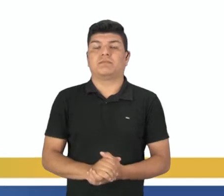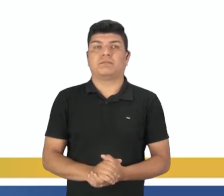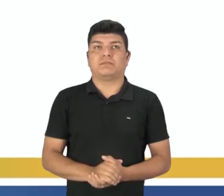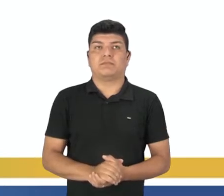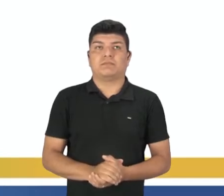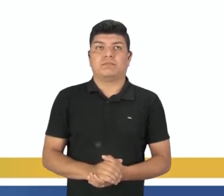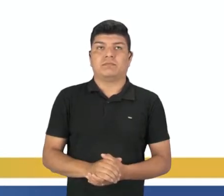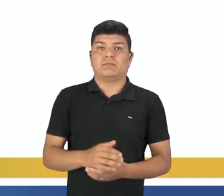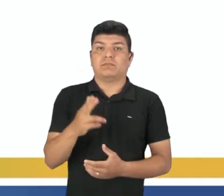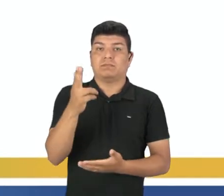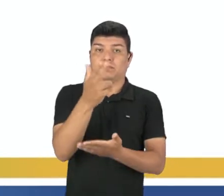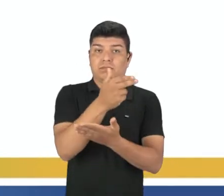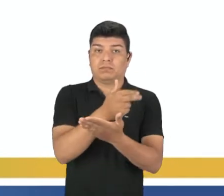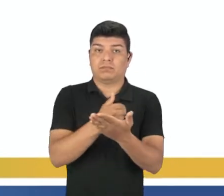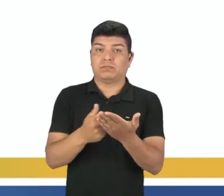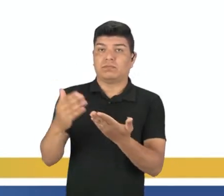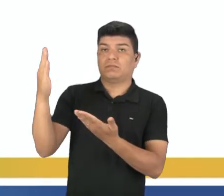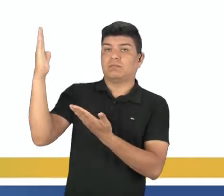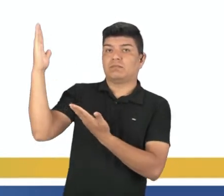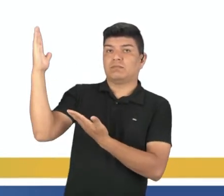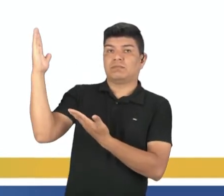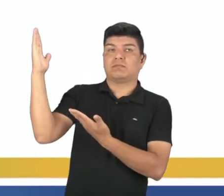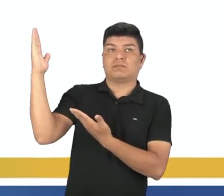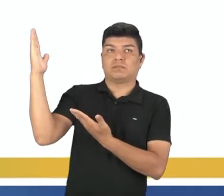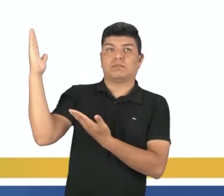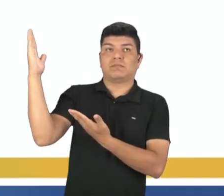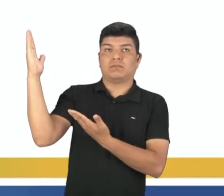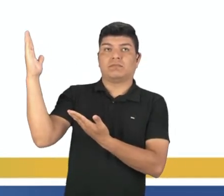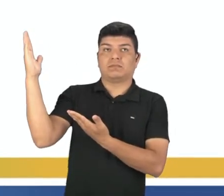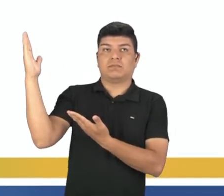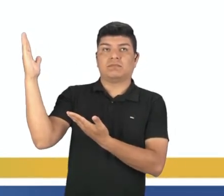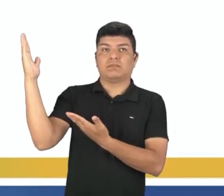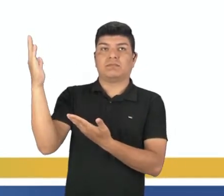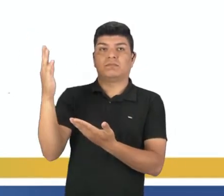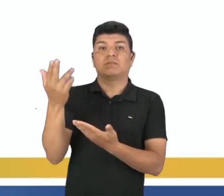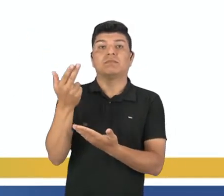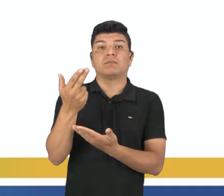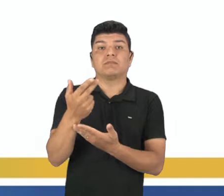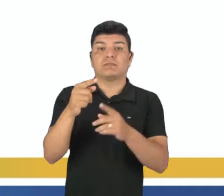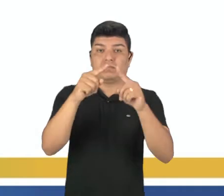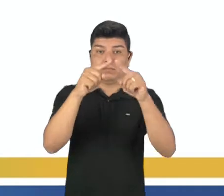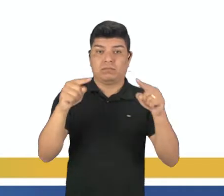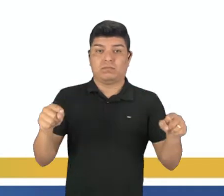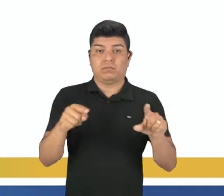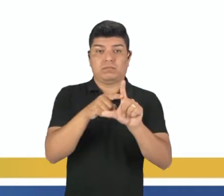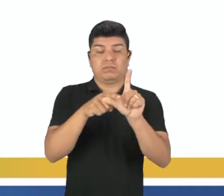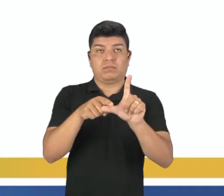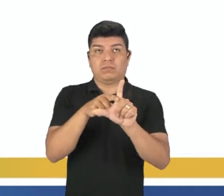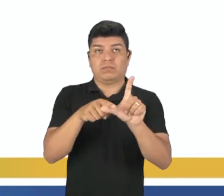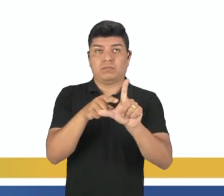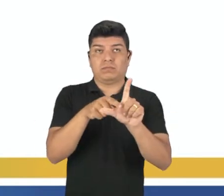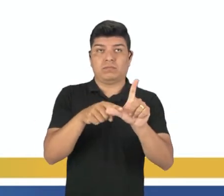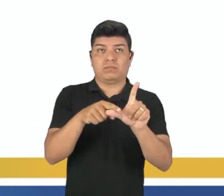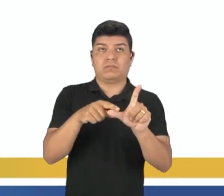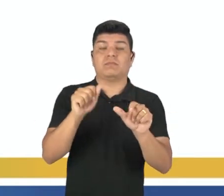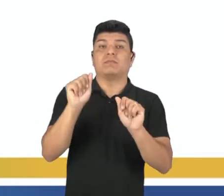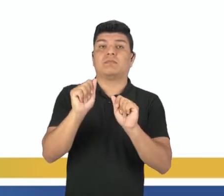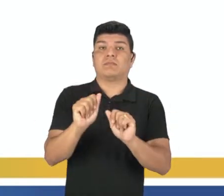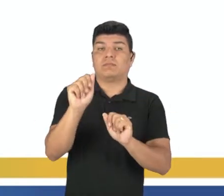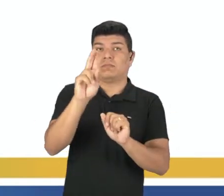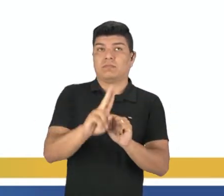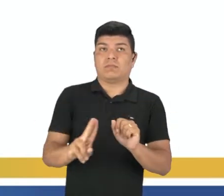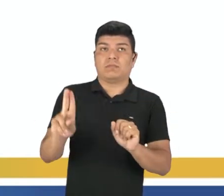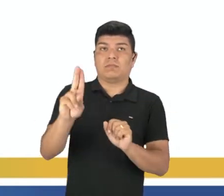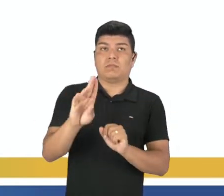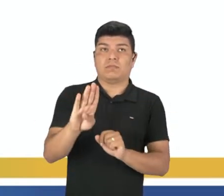sobre esse desenho aí que nós vimos anteriormente, esses ângulos internos, alfa, beta e gama do triângulo e os